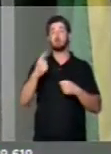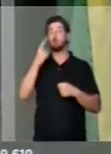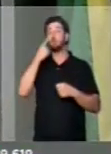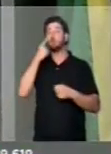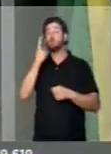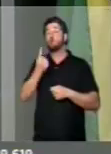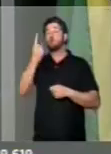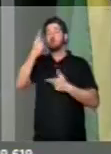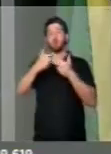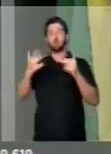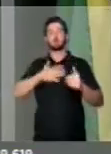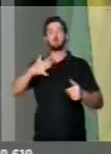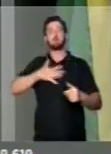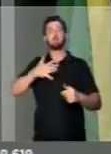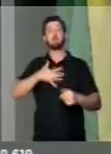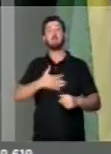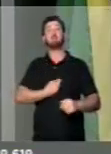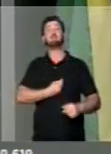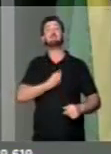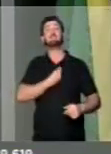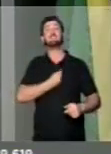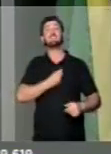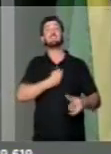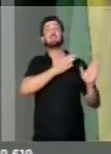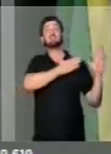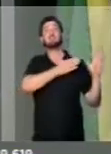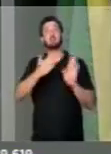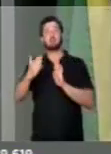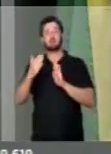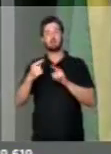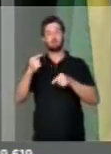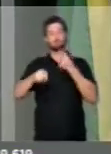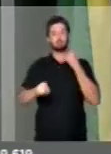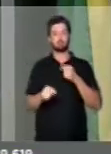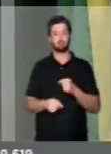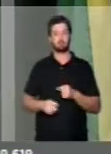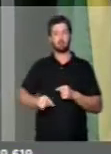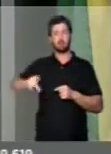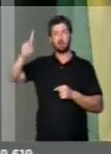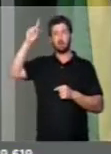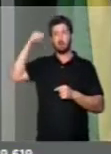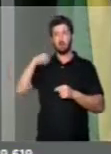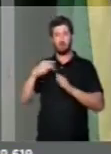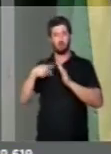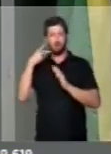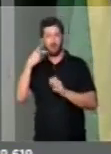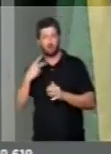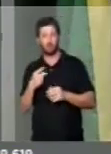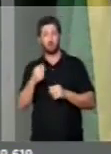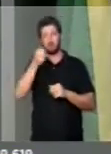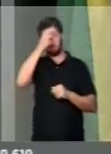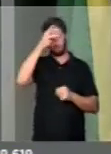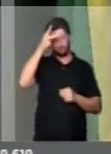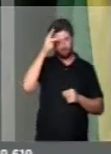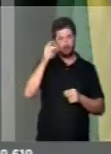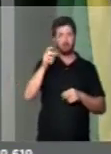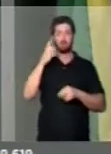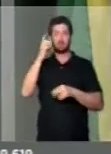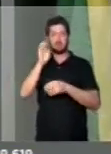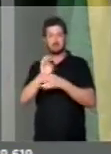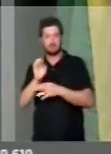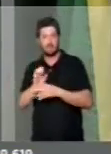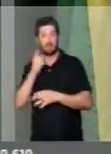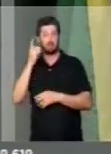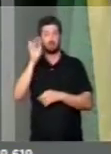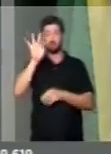uma atitude minha na minha vida que seja diferente disso. Desde o período de vereador, de prefeito, de deputado estadual, de